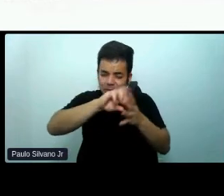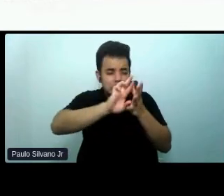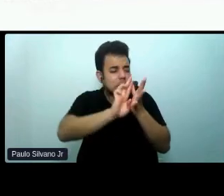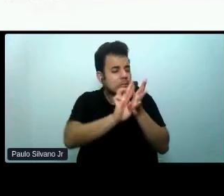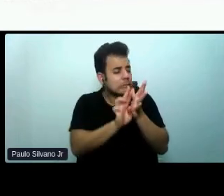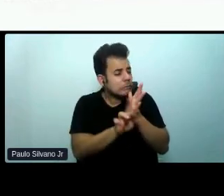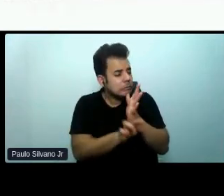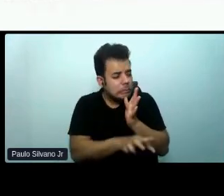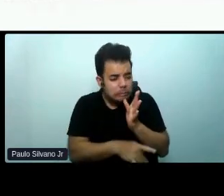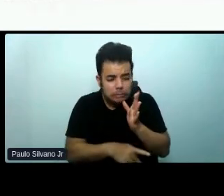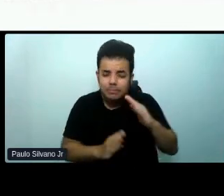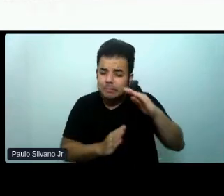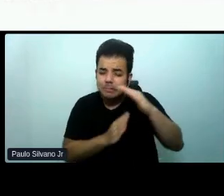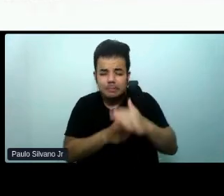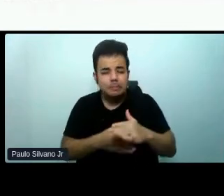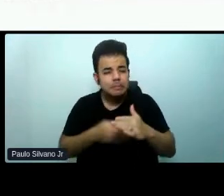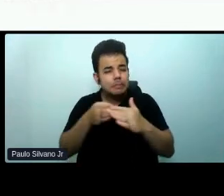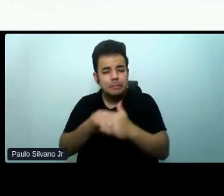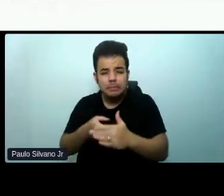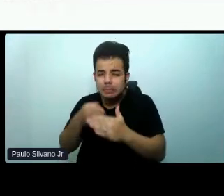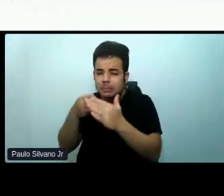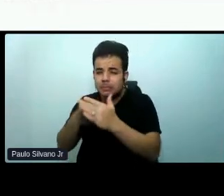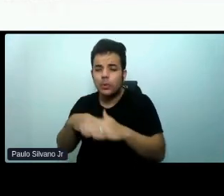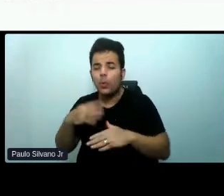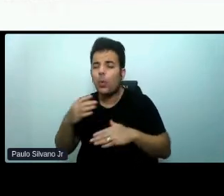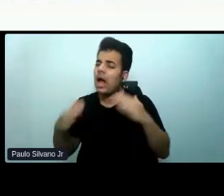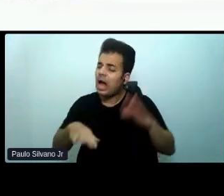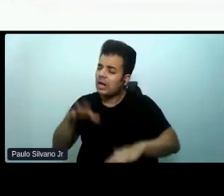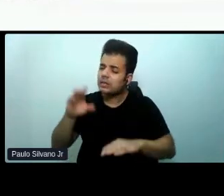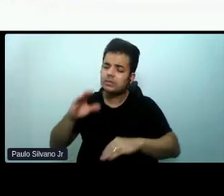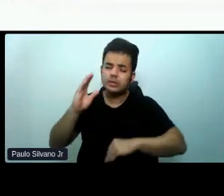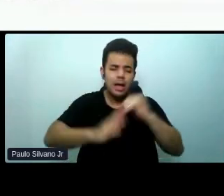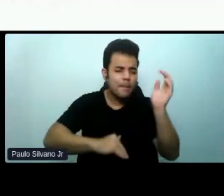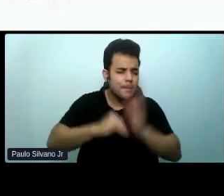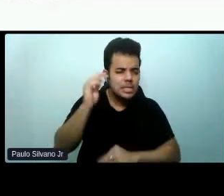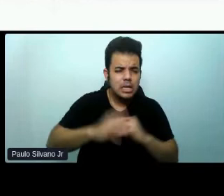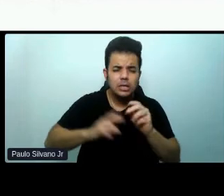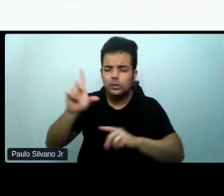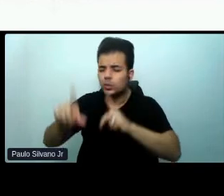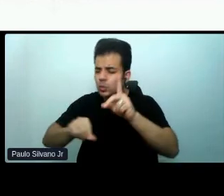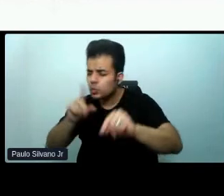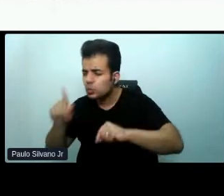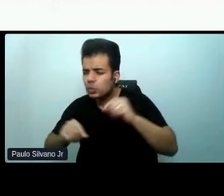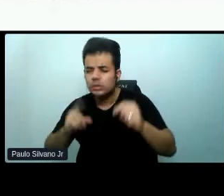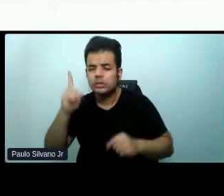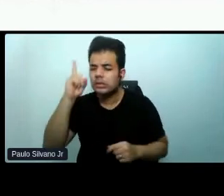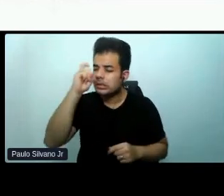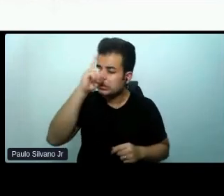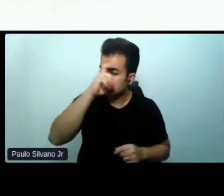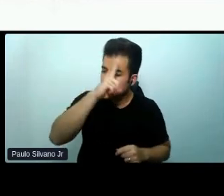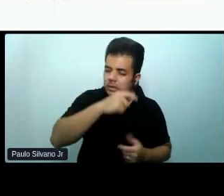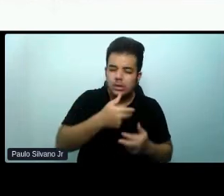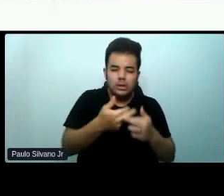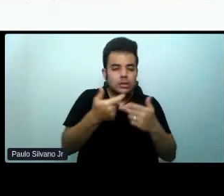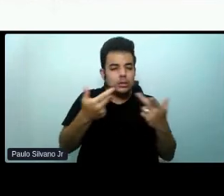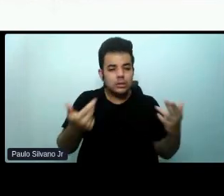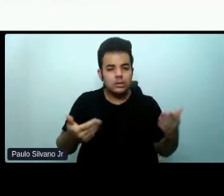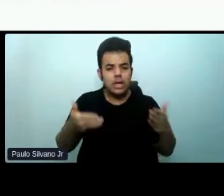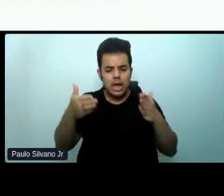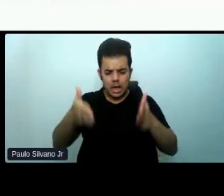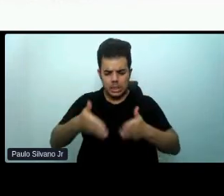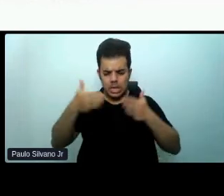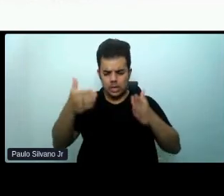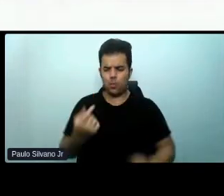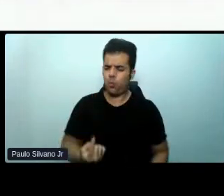diferentes tipos de limitações, ou mesmo preferências, habilidades, dificuldades. Cadeirante não é uma coisa